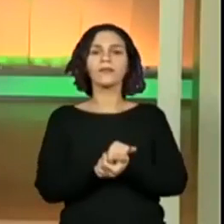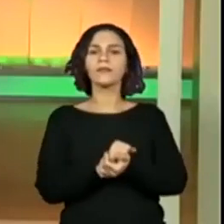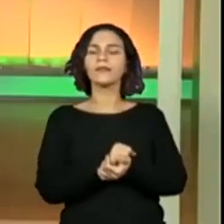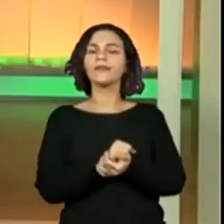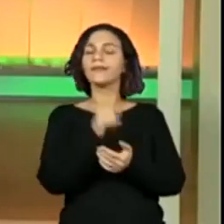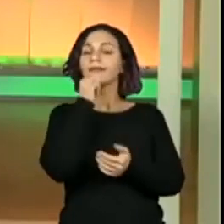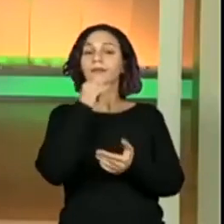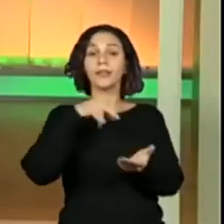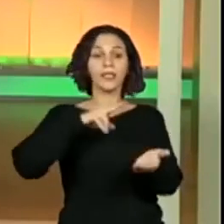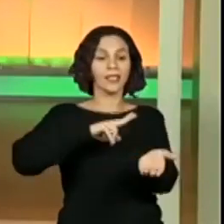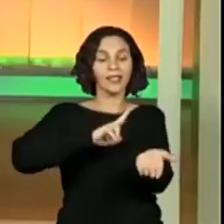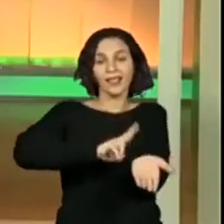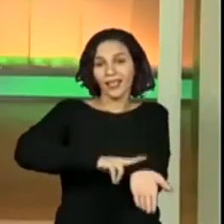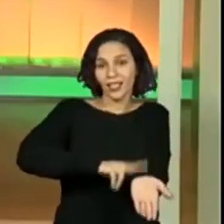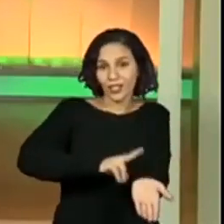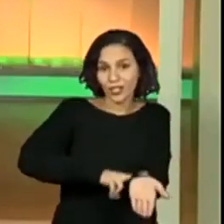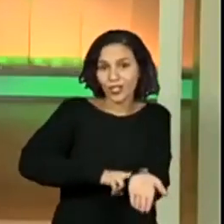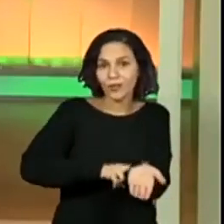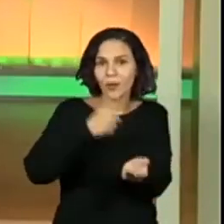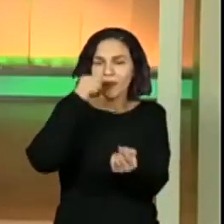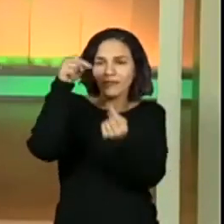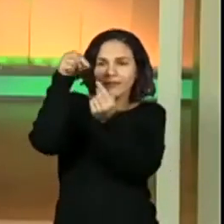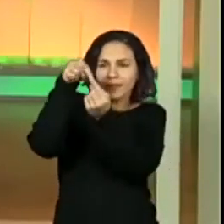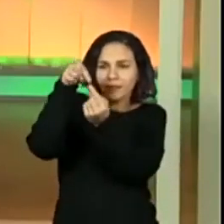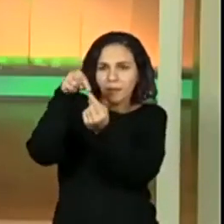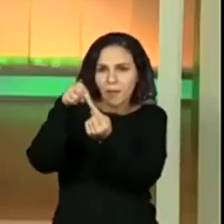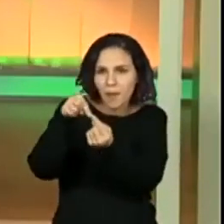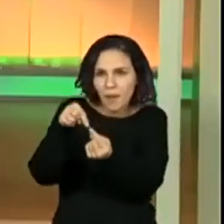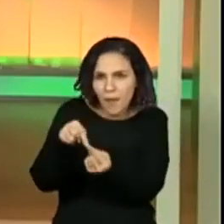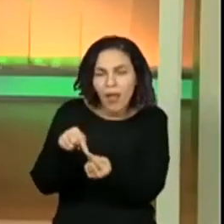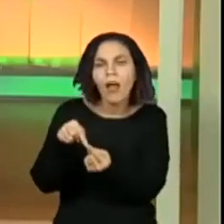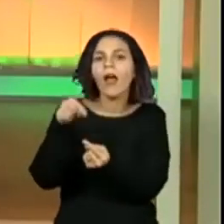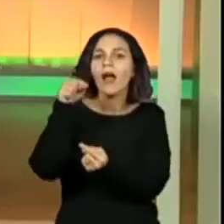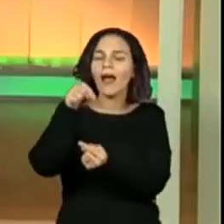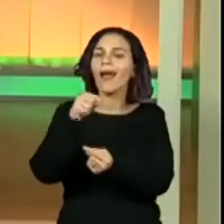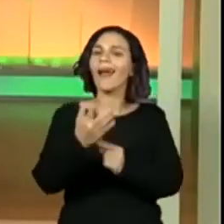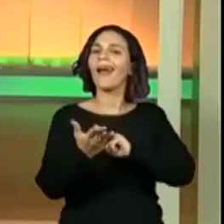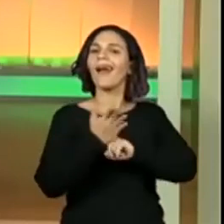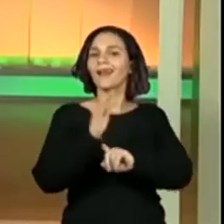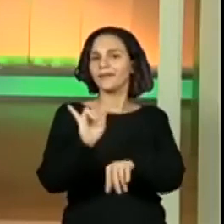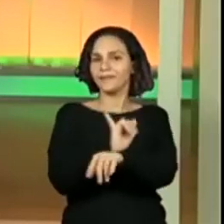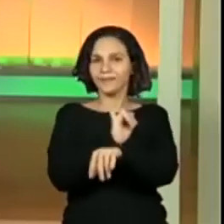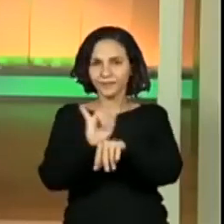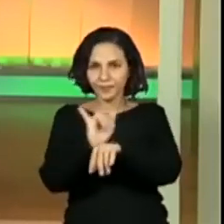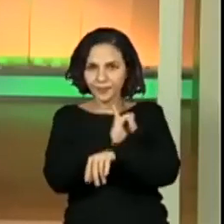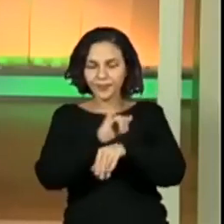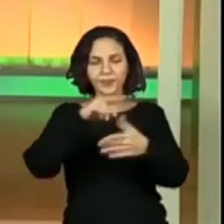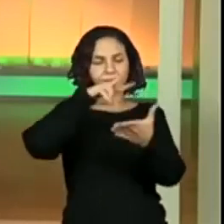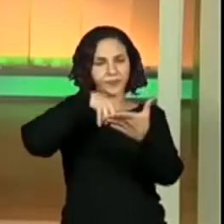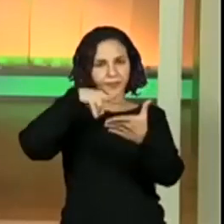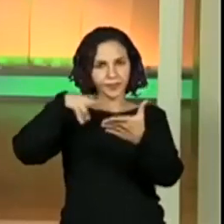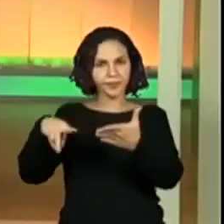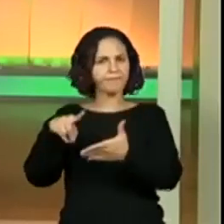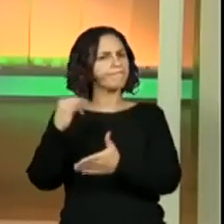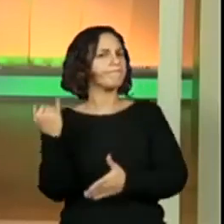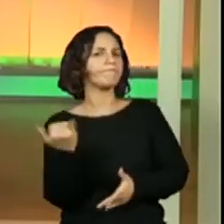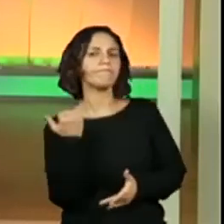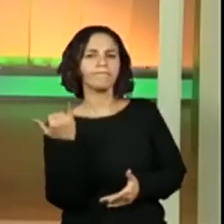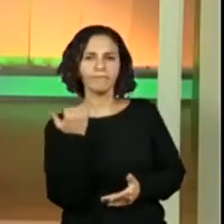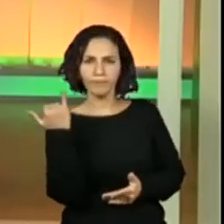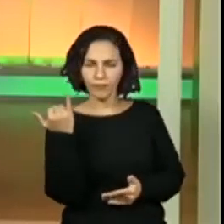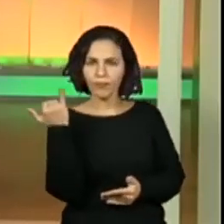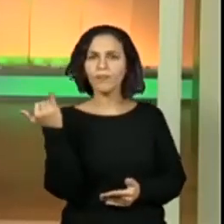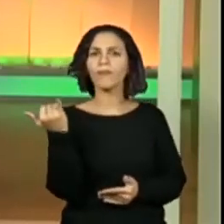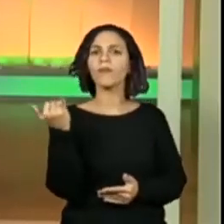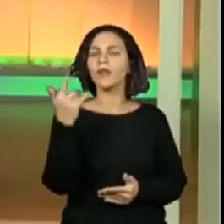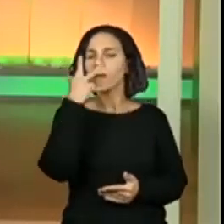a ritmação, a musicalidade que o recurso das rimas, né, nos dá é extremamente importante